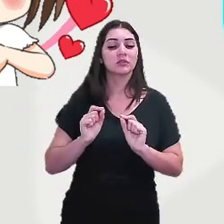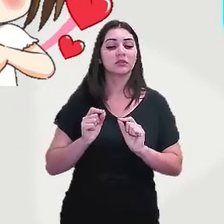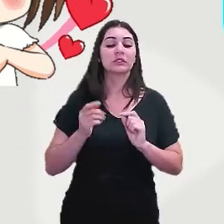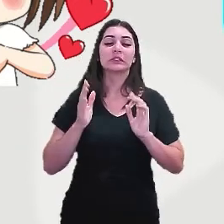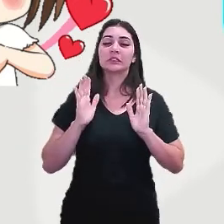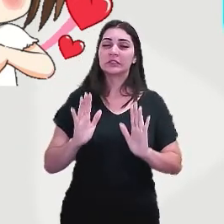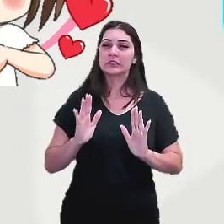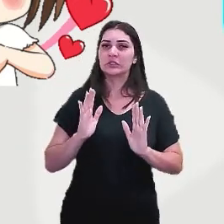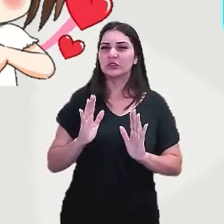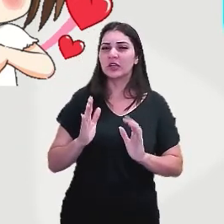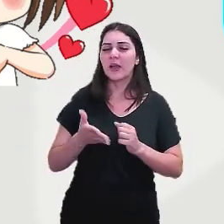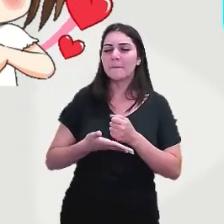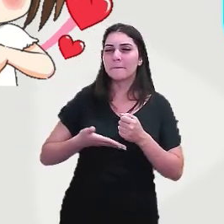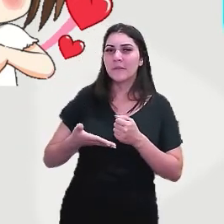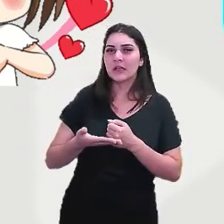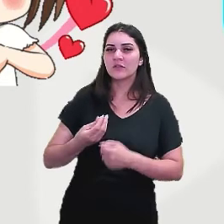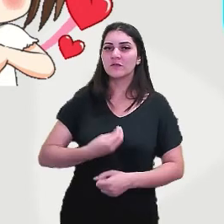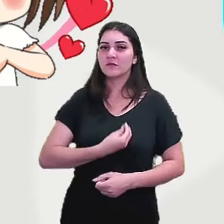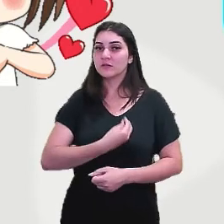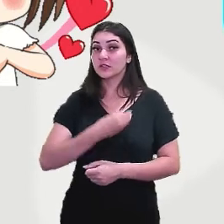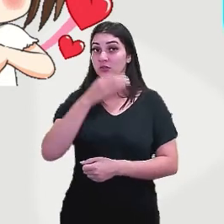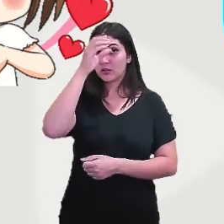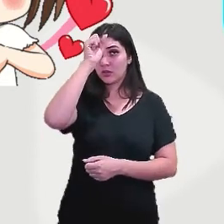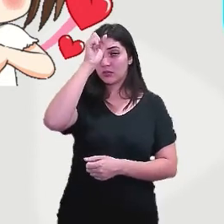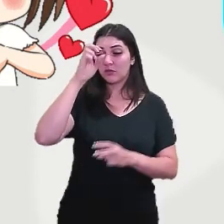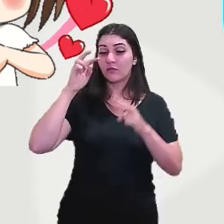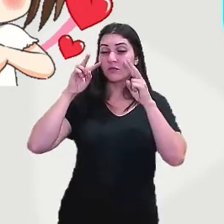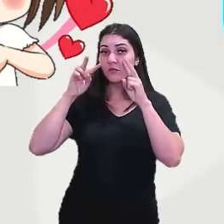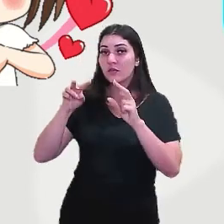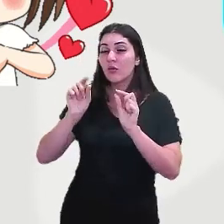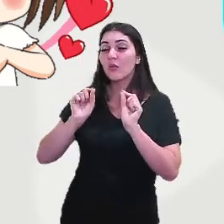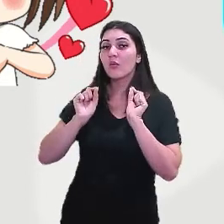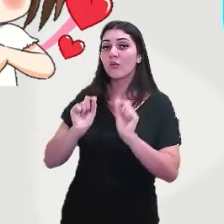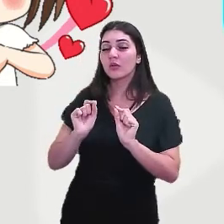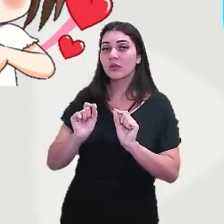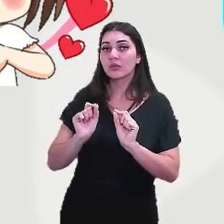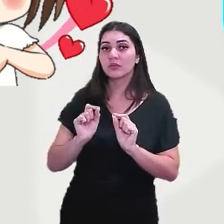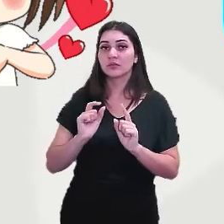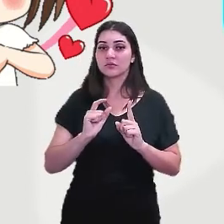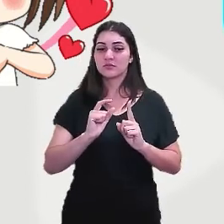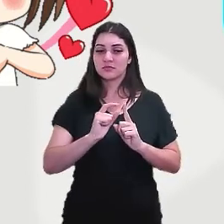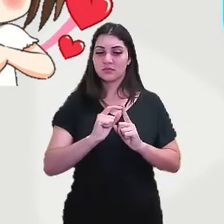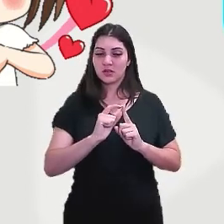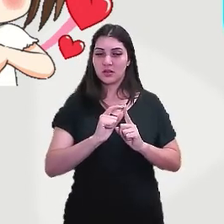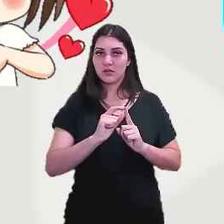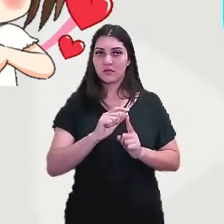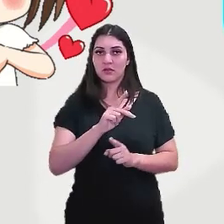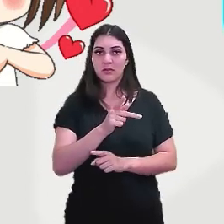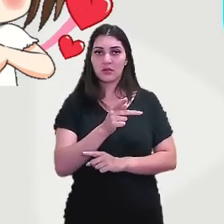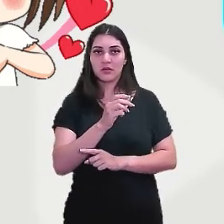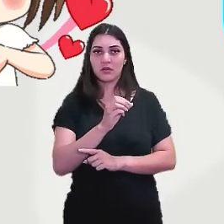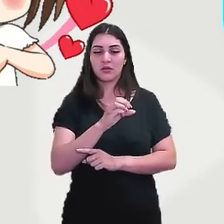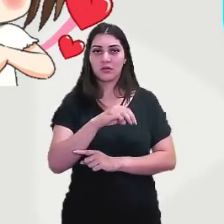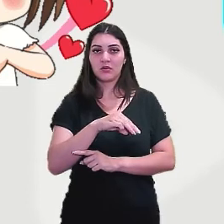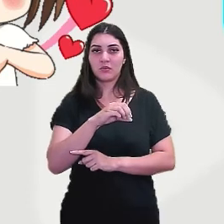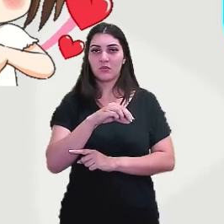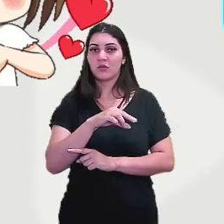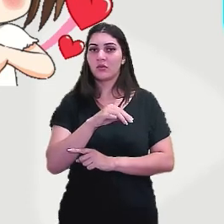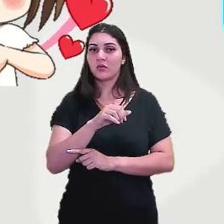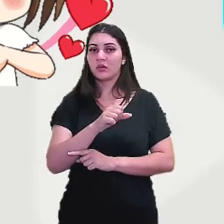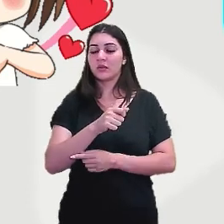pronunciei. Eu gosto de você, mas meu gosto é diferente do seu. Gosto e gosto.